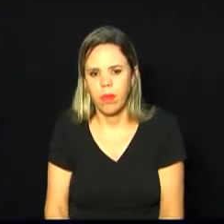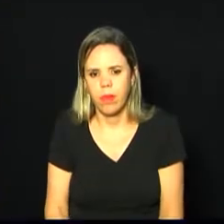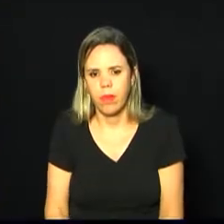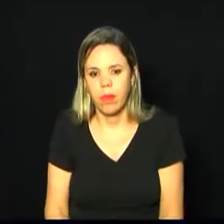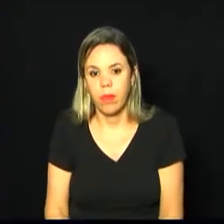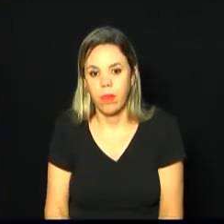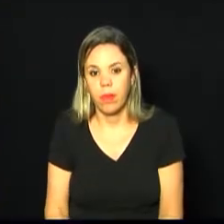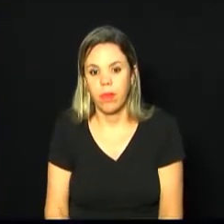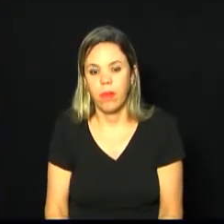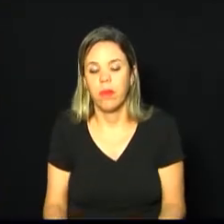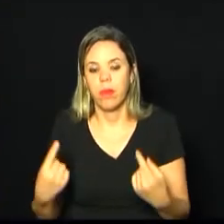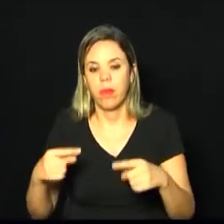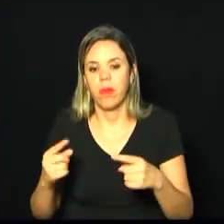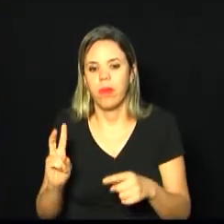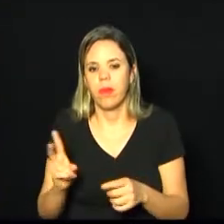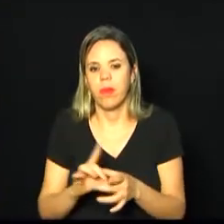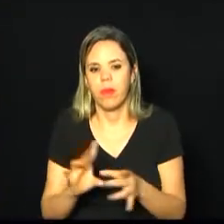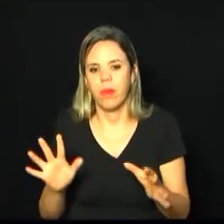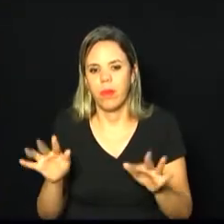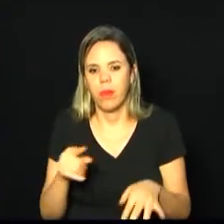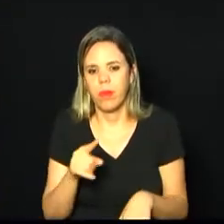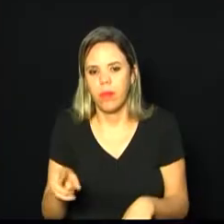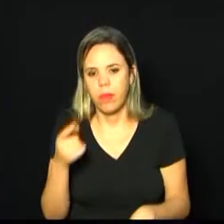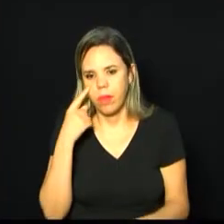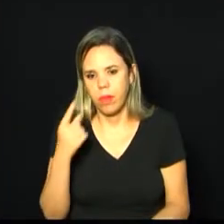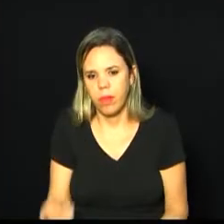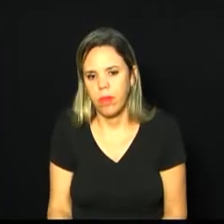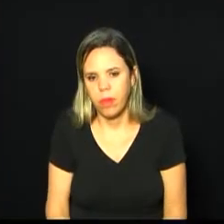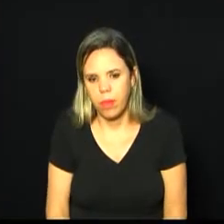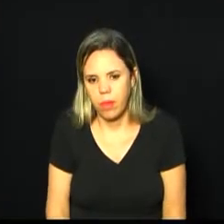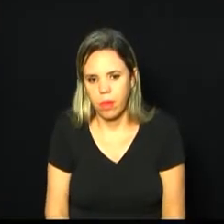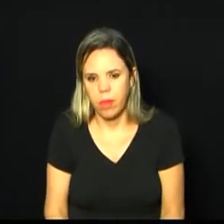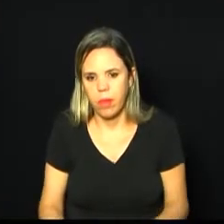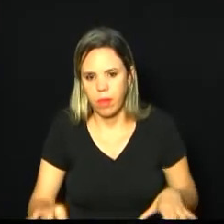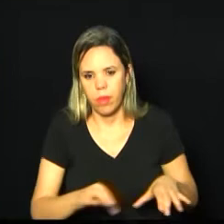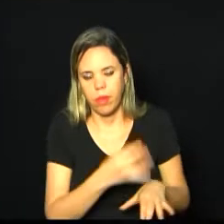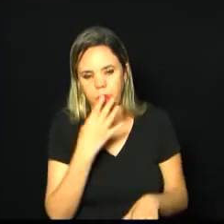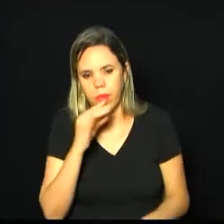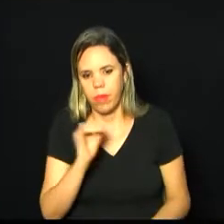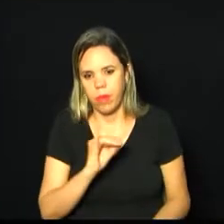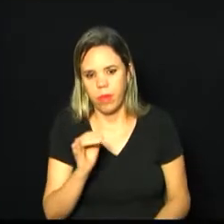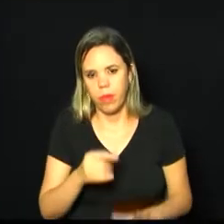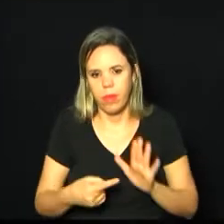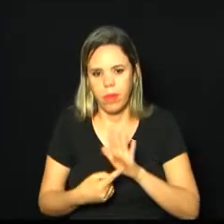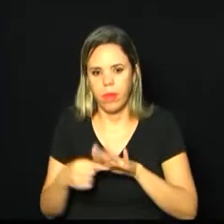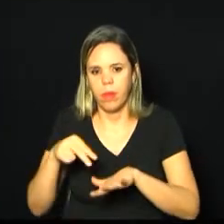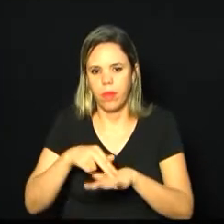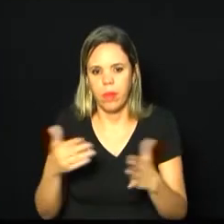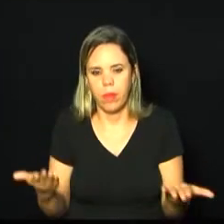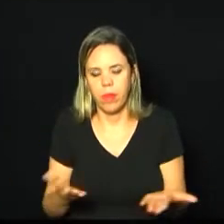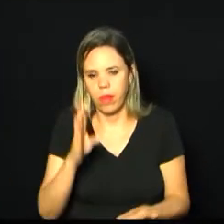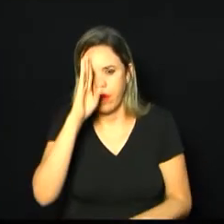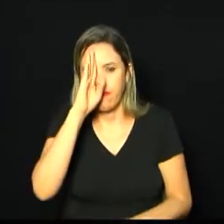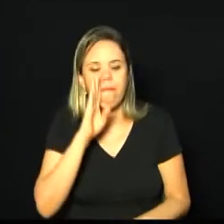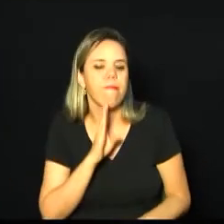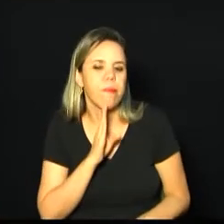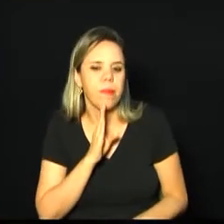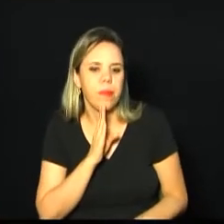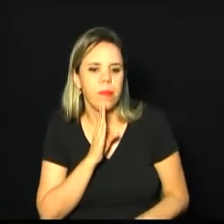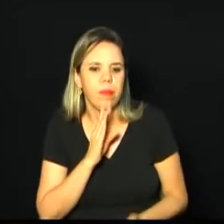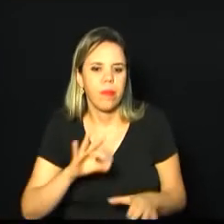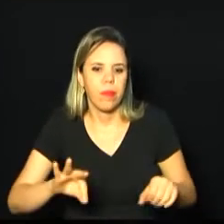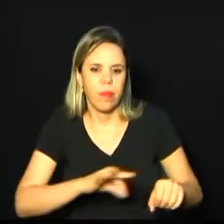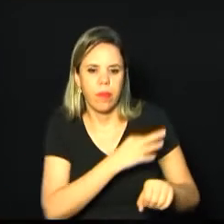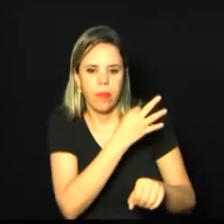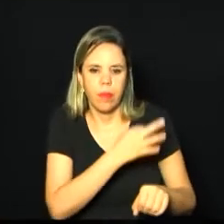a música Vai Rolar solta no feriado Olha aí a sinfônica de Indaiatuba apresenta hoje gratuitamente o